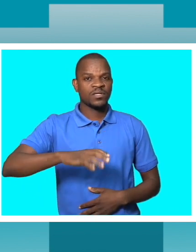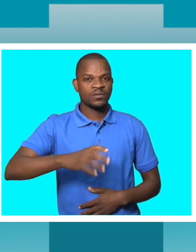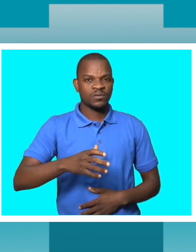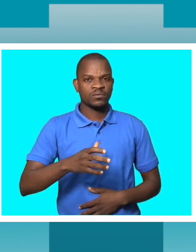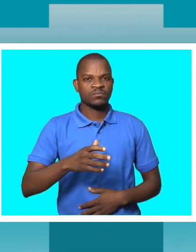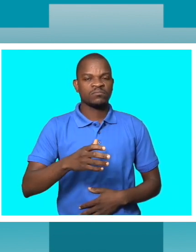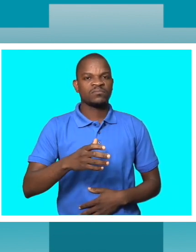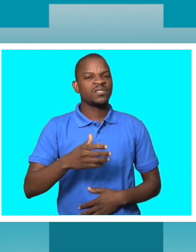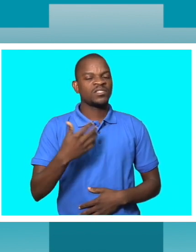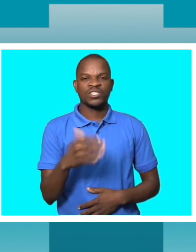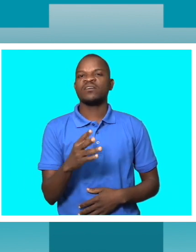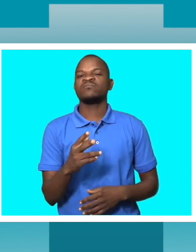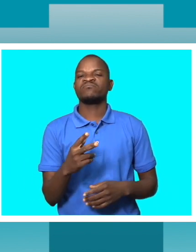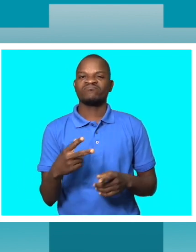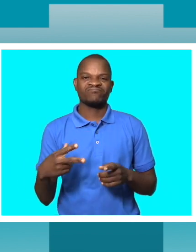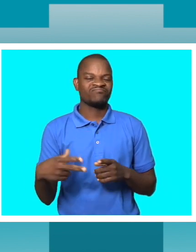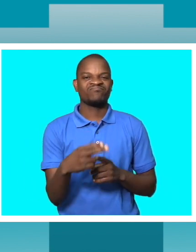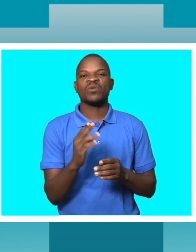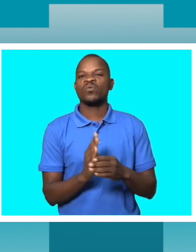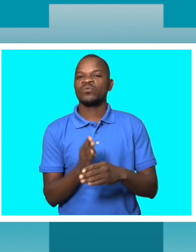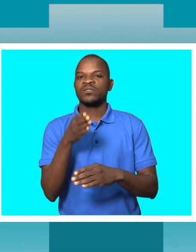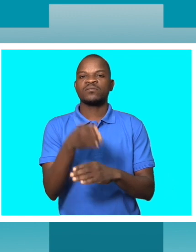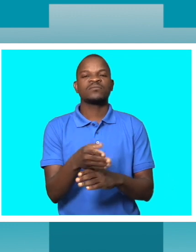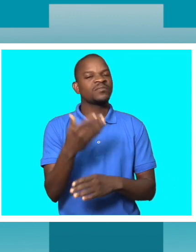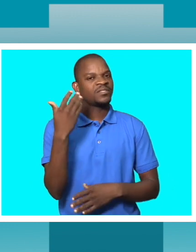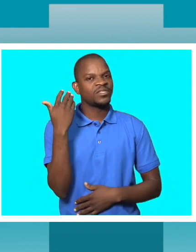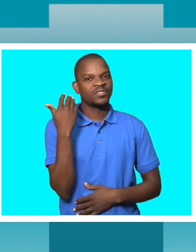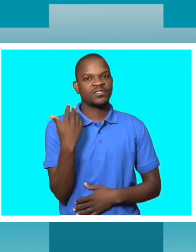está definitivamente colocada,